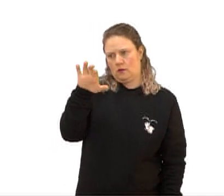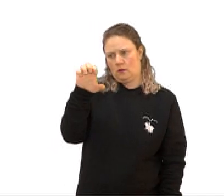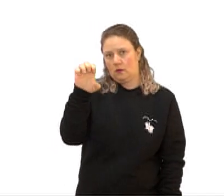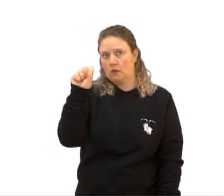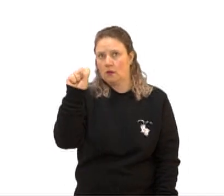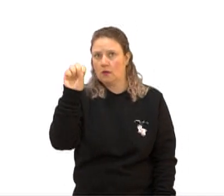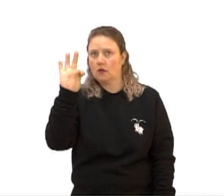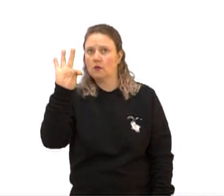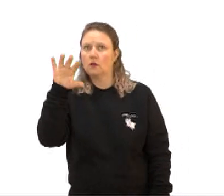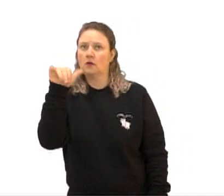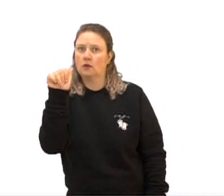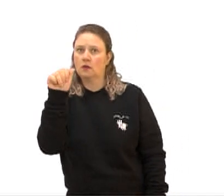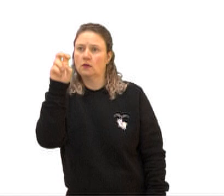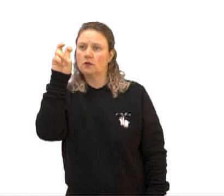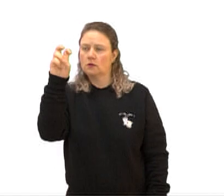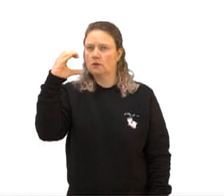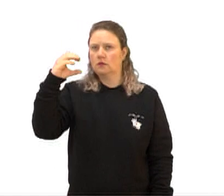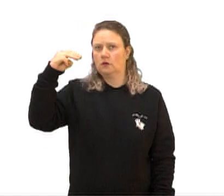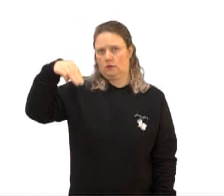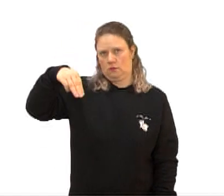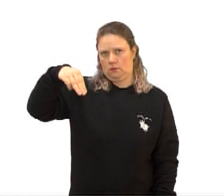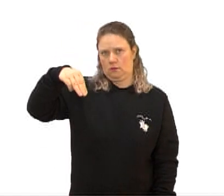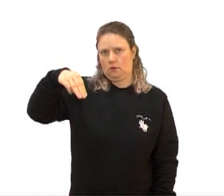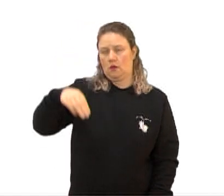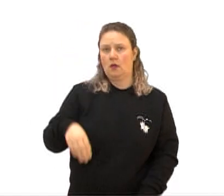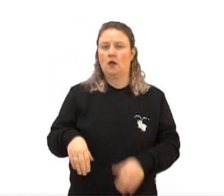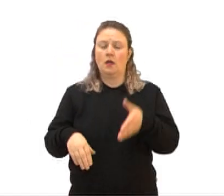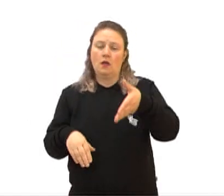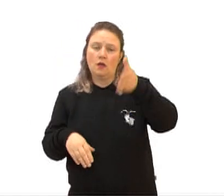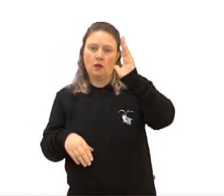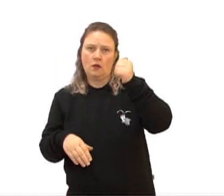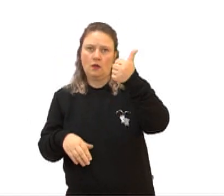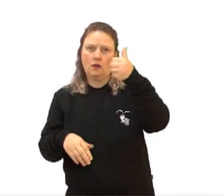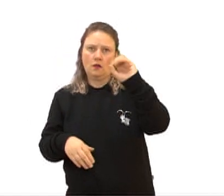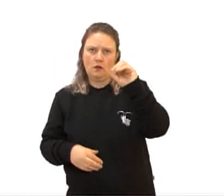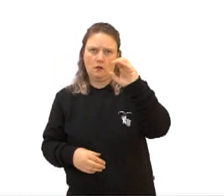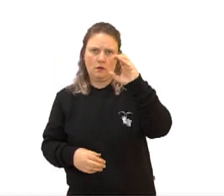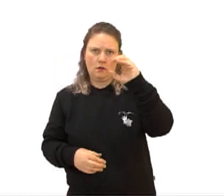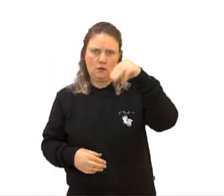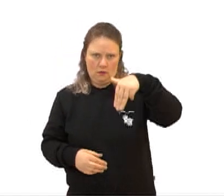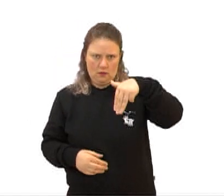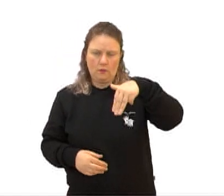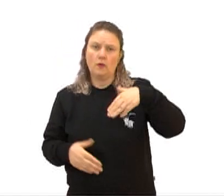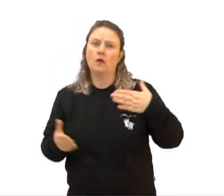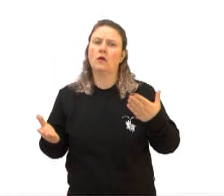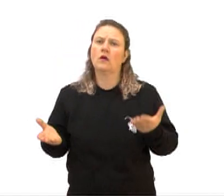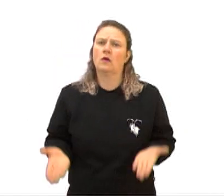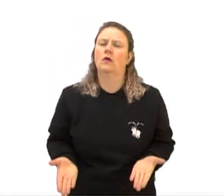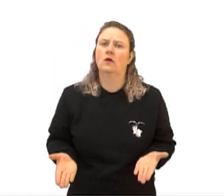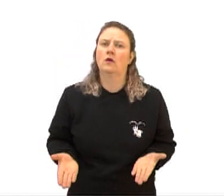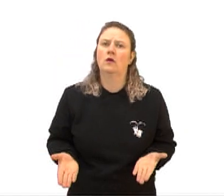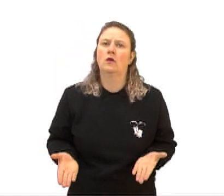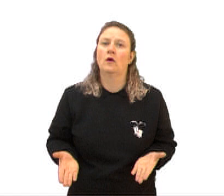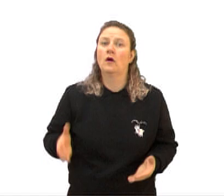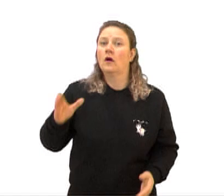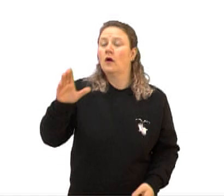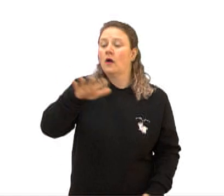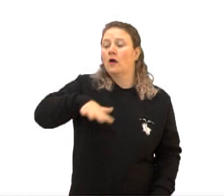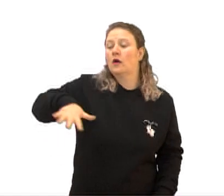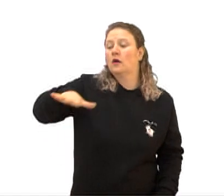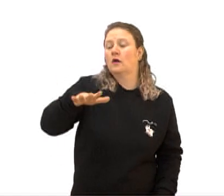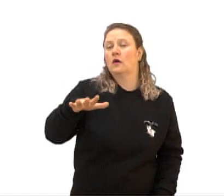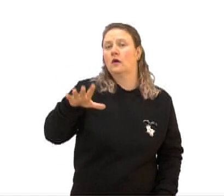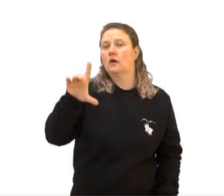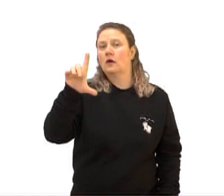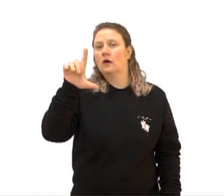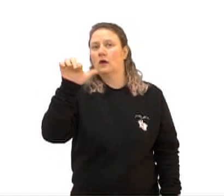5 centímetros e a aresta lateral mede 10 centímetros. Qual a área lateral do prisma?